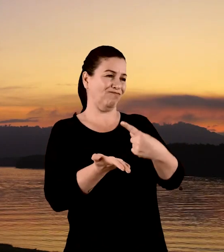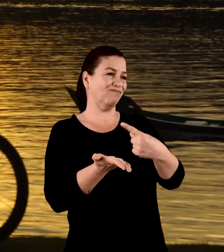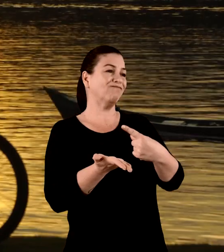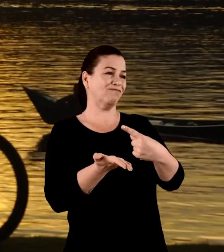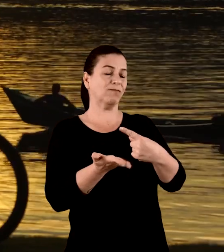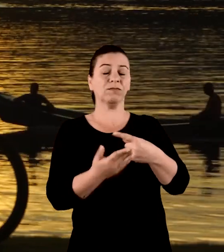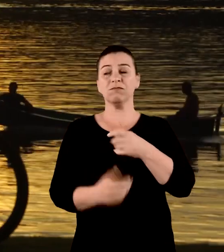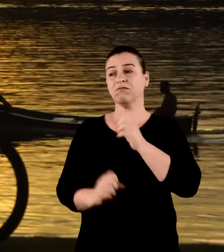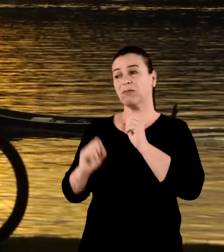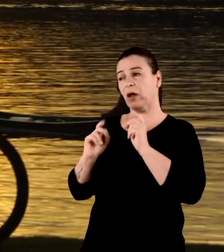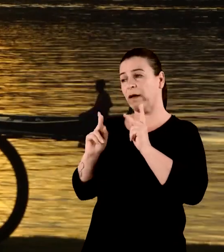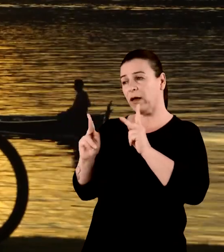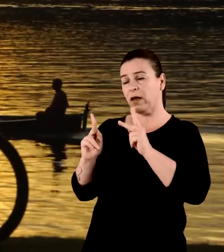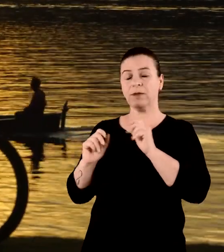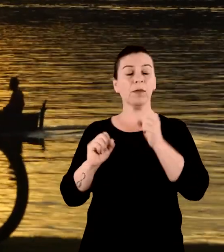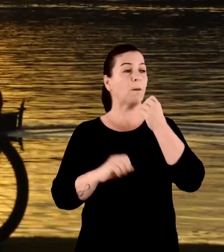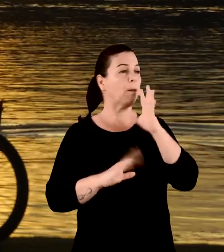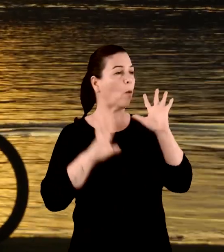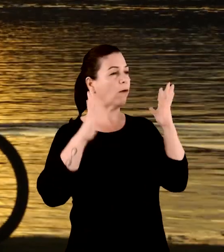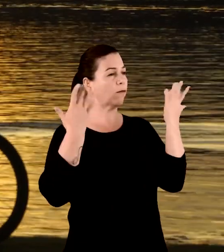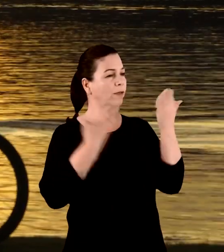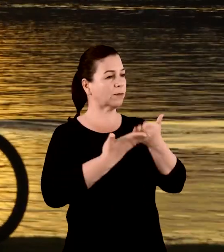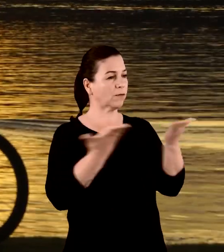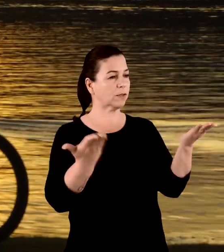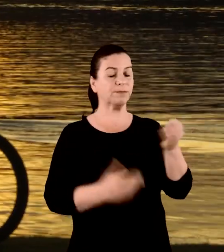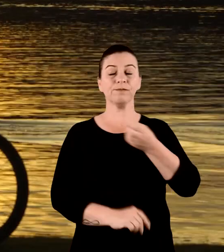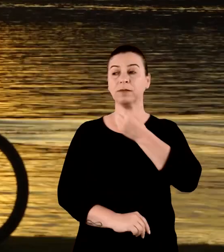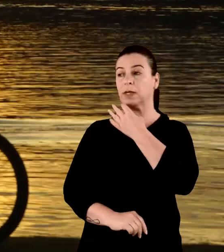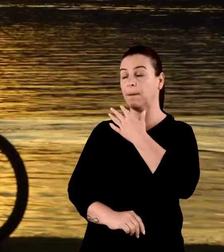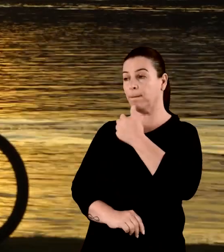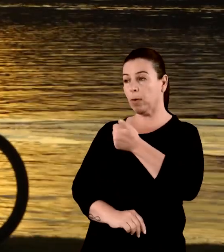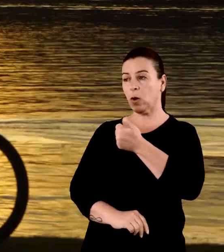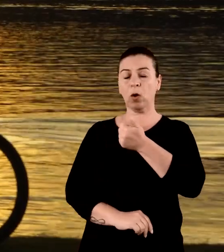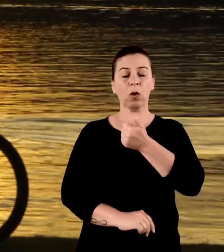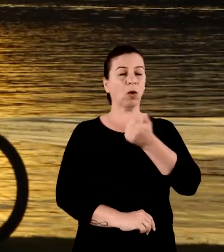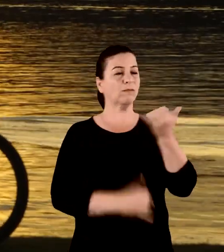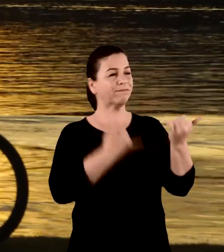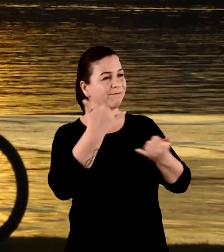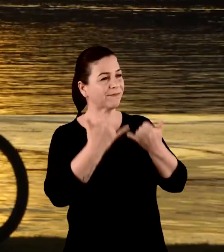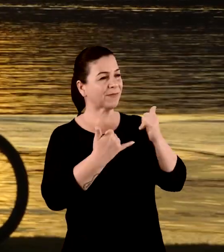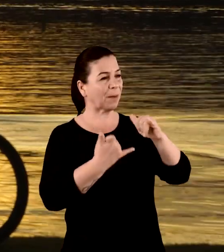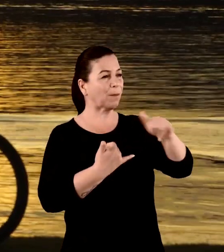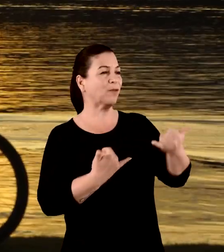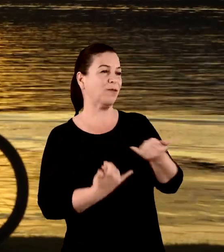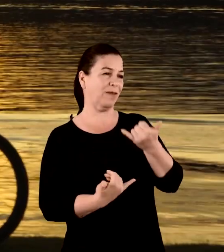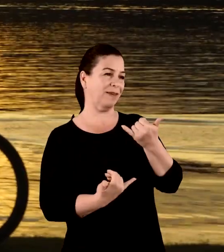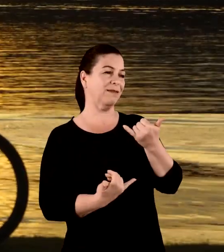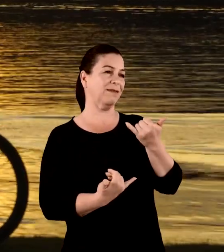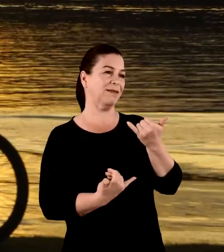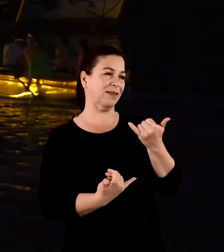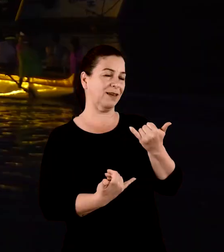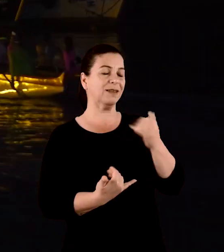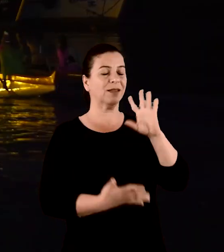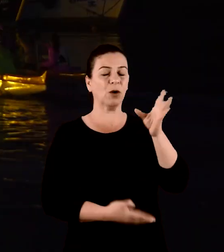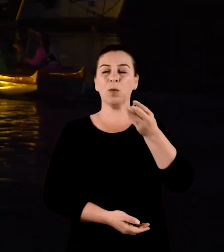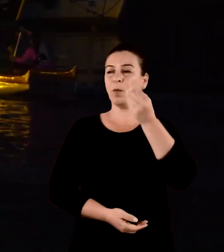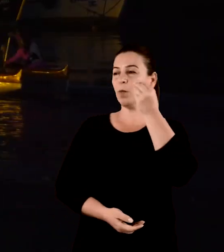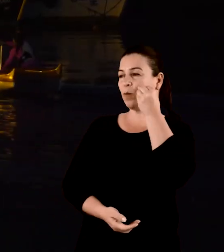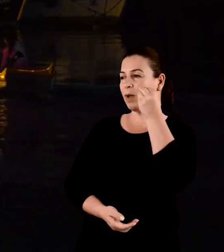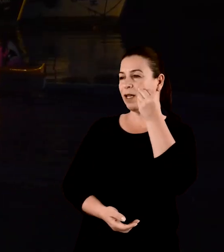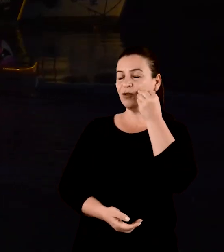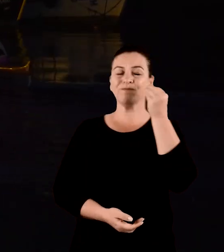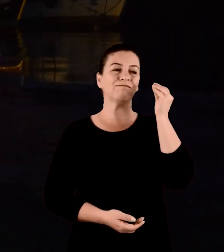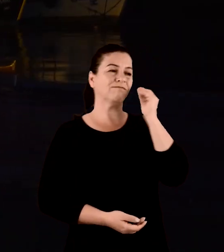com esse compromisso. Então tá. Uma boa festa para vocês. Tá bom. Divirtam-se. Obrigada, mãe. Beijo, filha. Beijo,